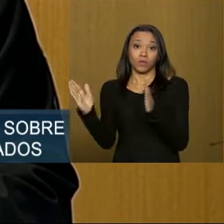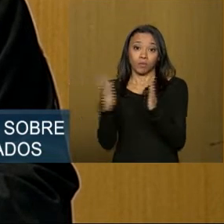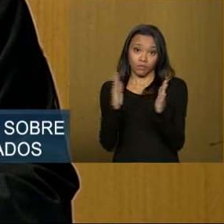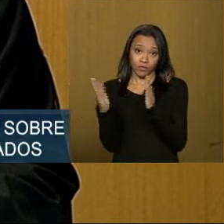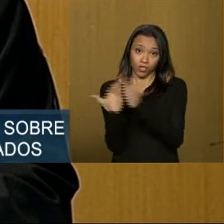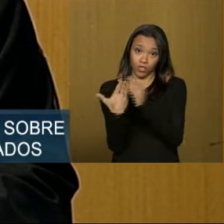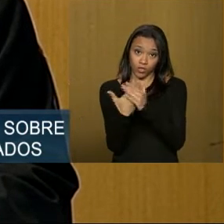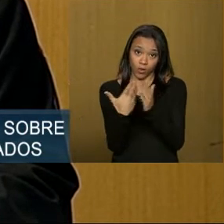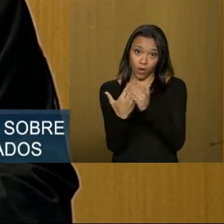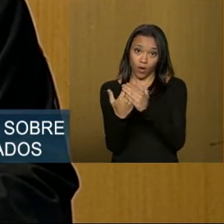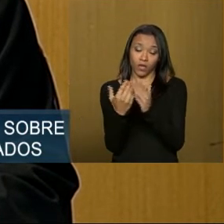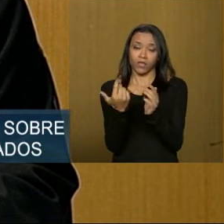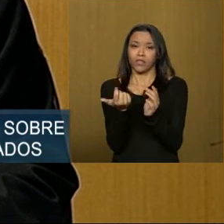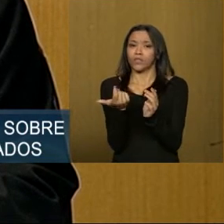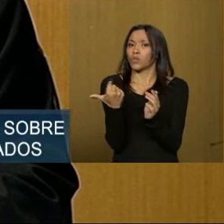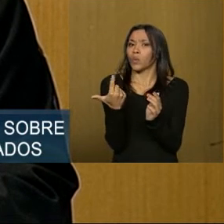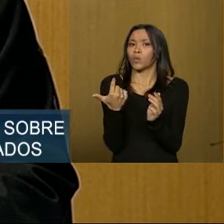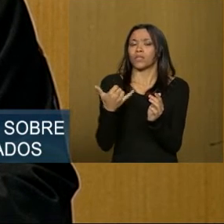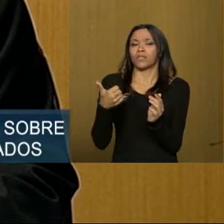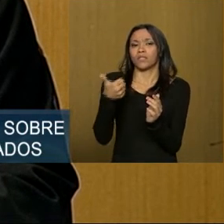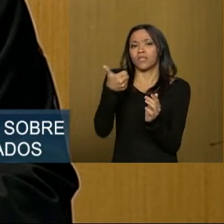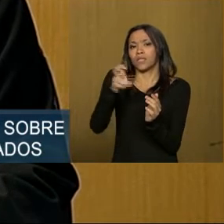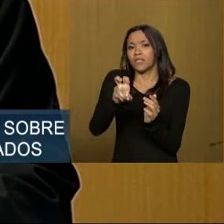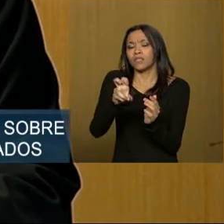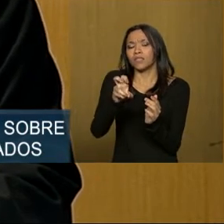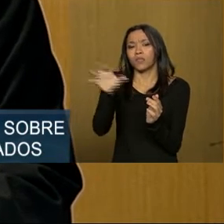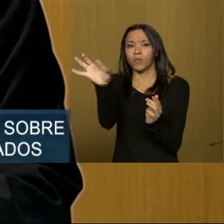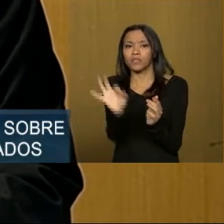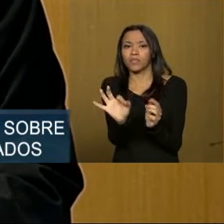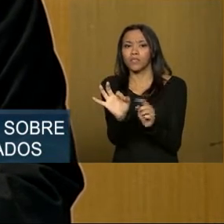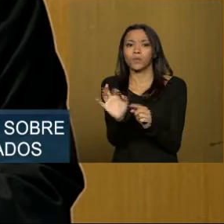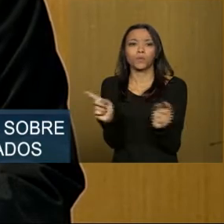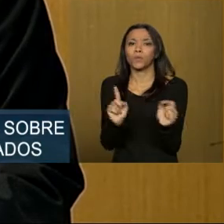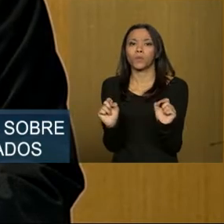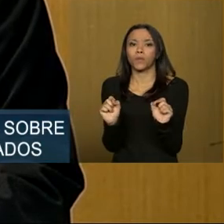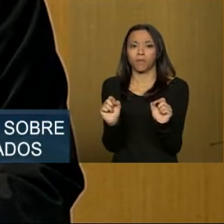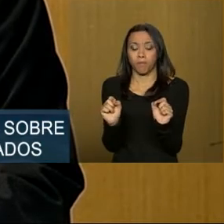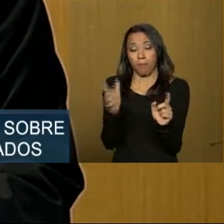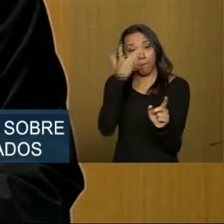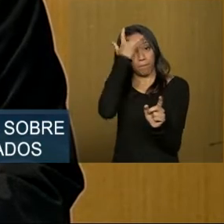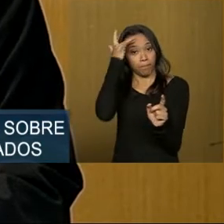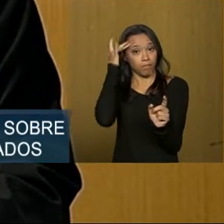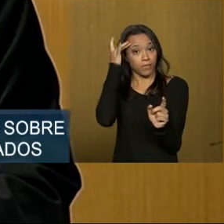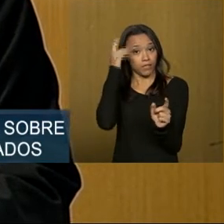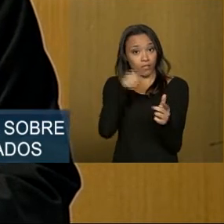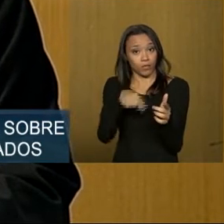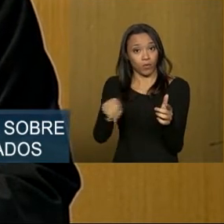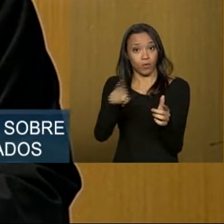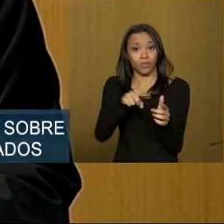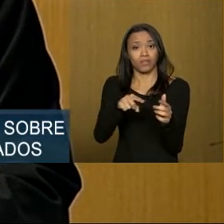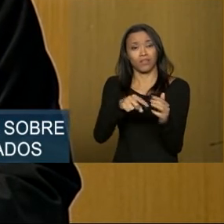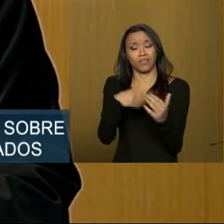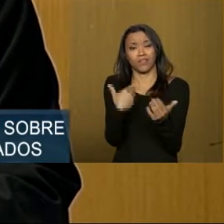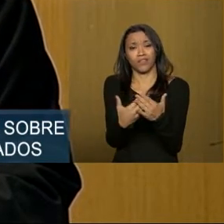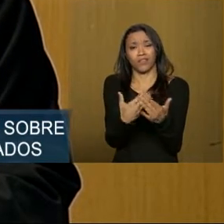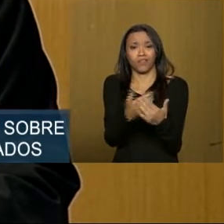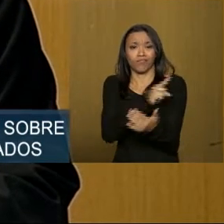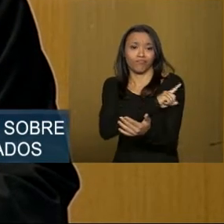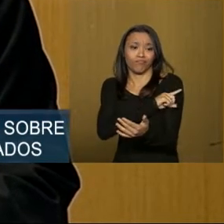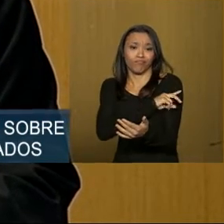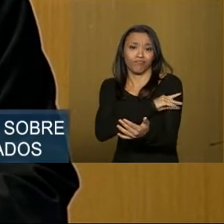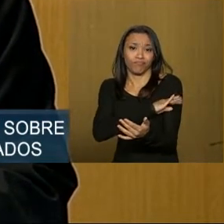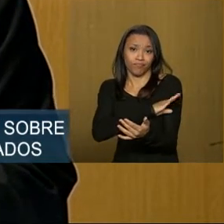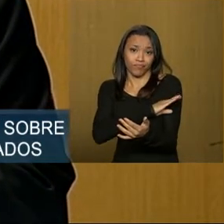escolaridade, 12 anos e mais, 15%. Ou seja, pessoas com menos escolaridade têm até